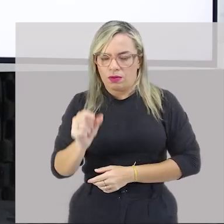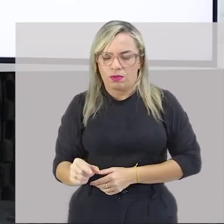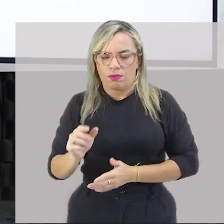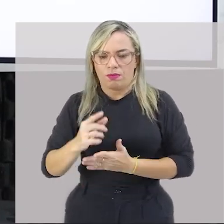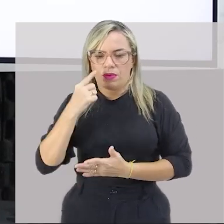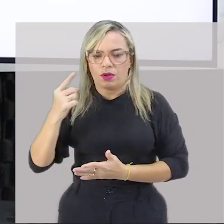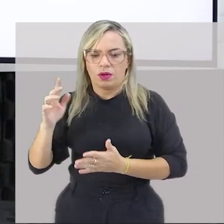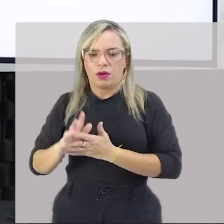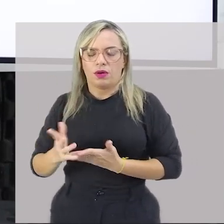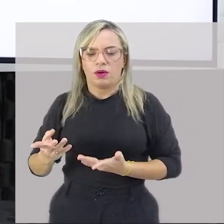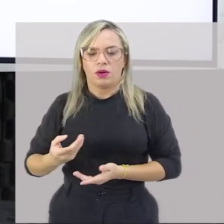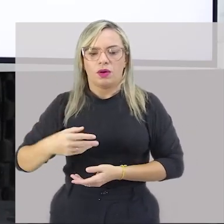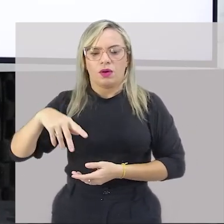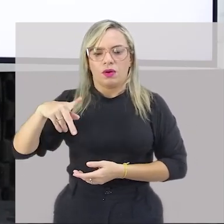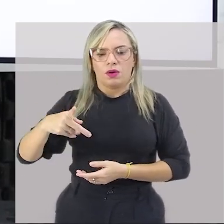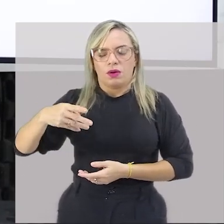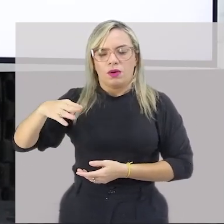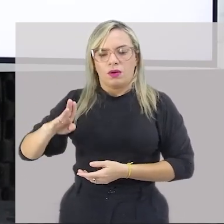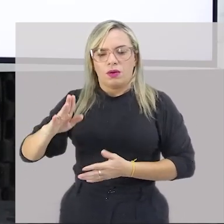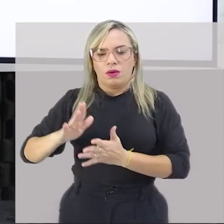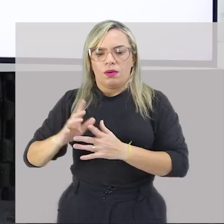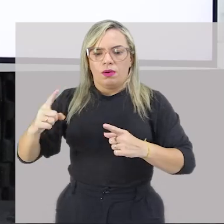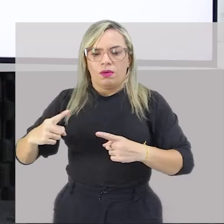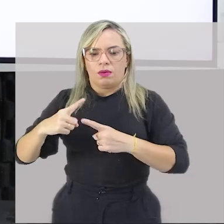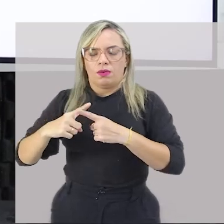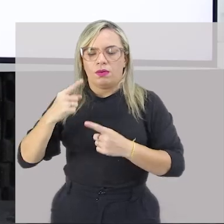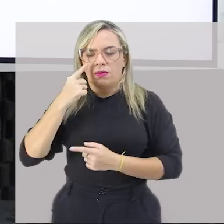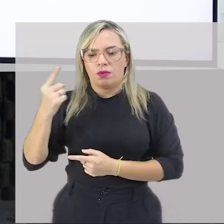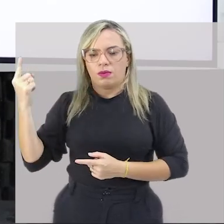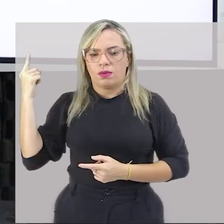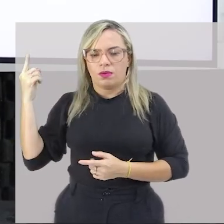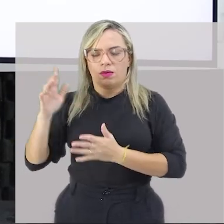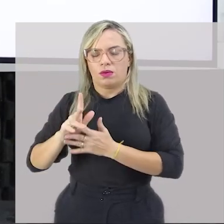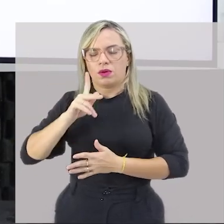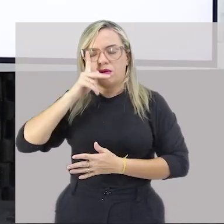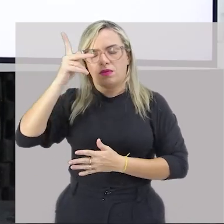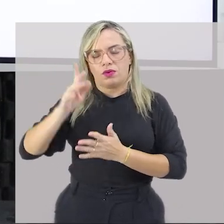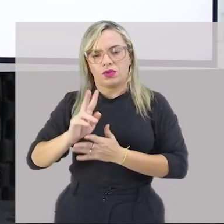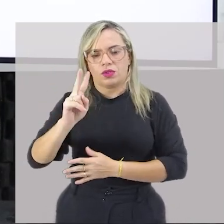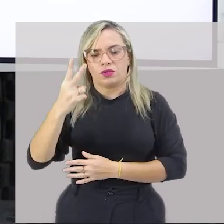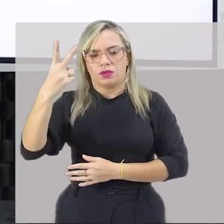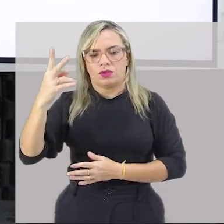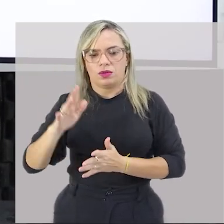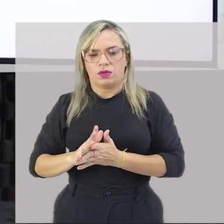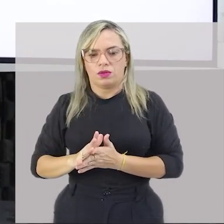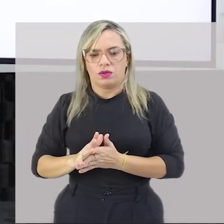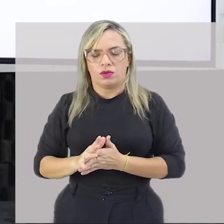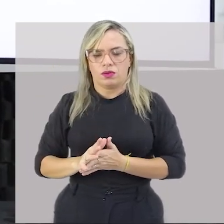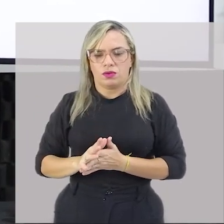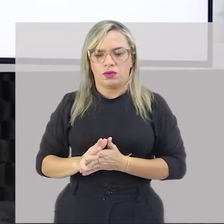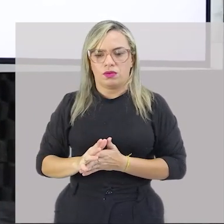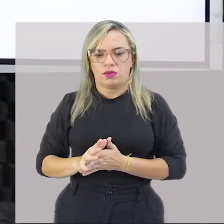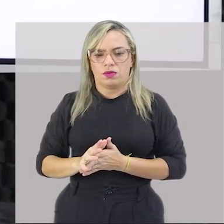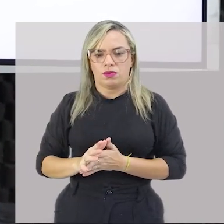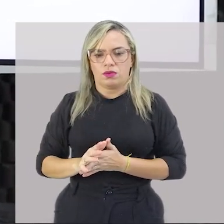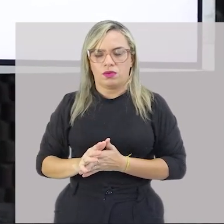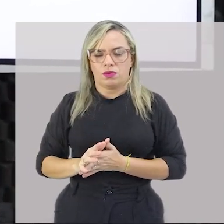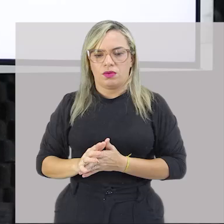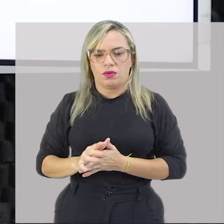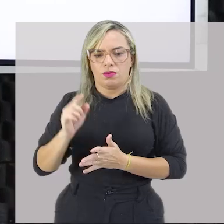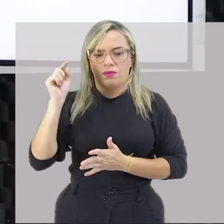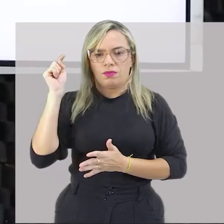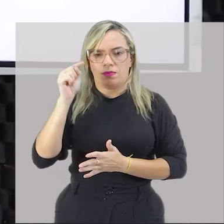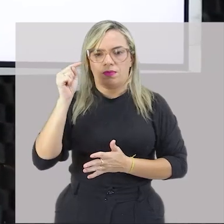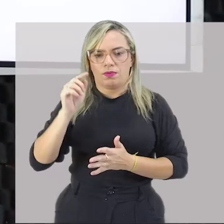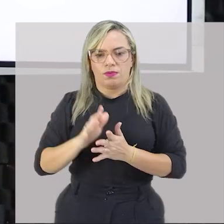saber. Vezes, cadê o braço da força 2, essa distância aqui, galera? Ó, daqui, da linha de ação da força até o